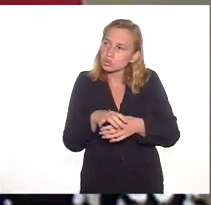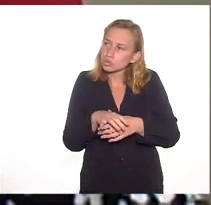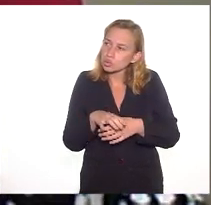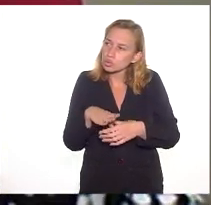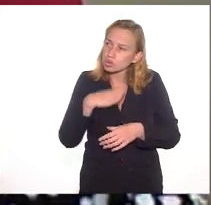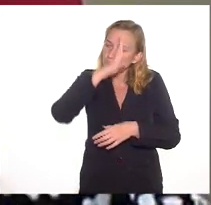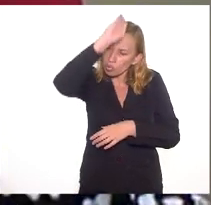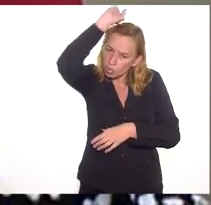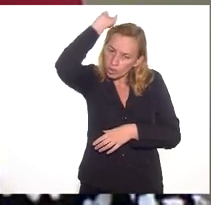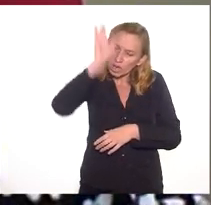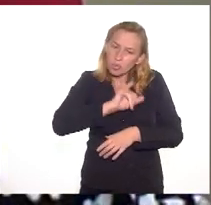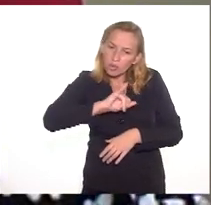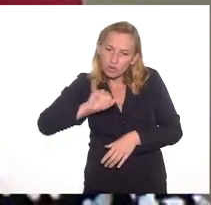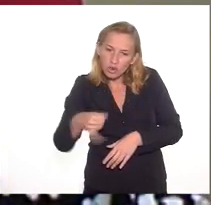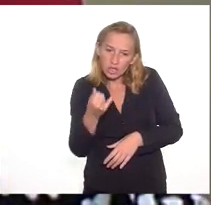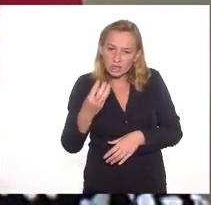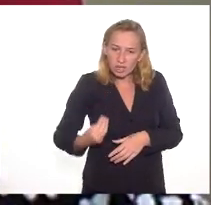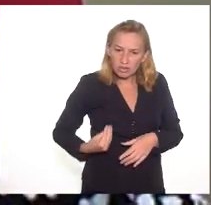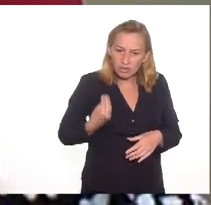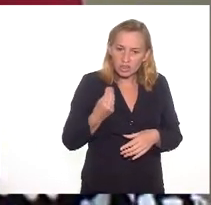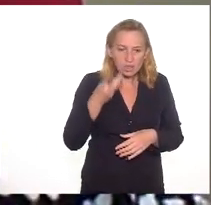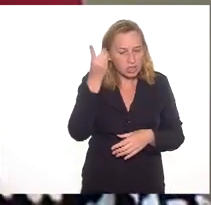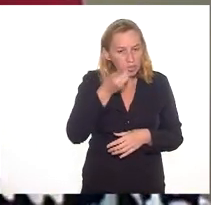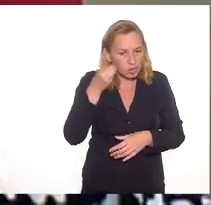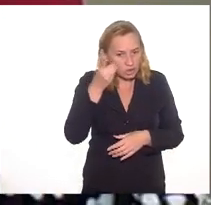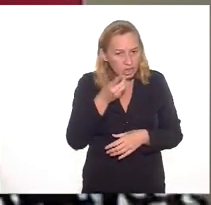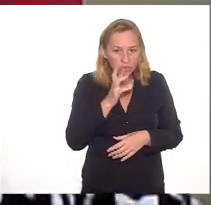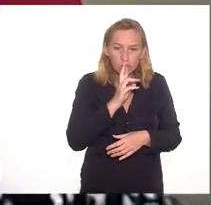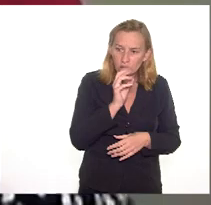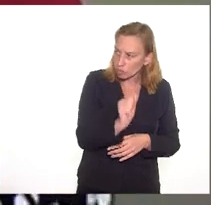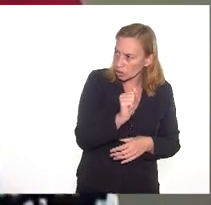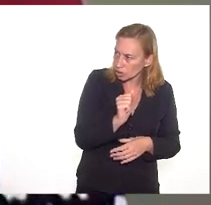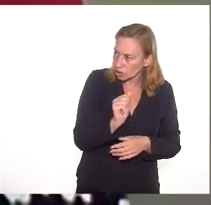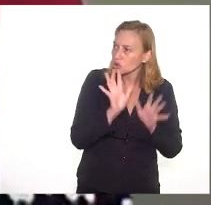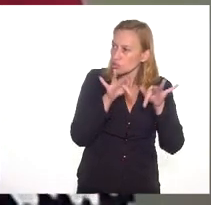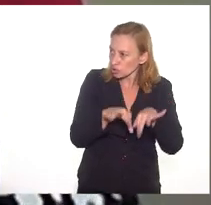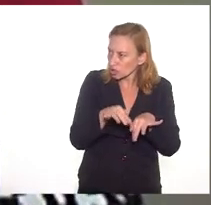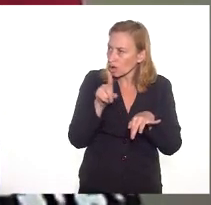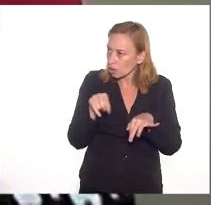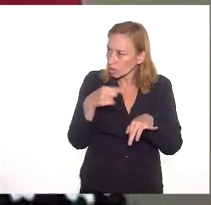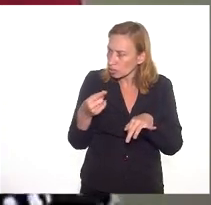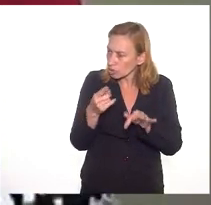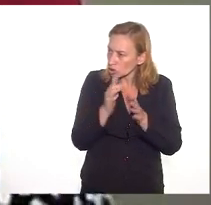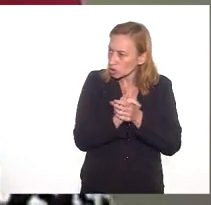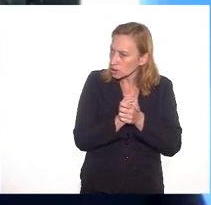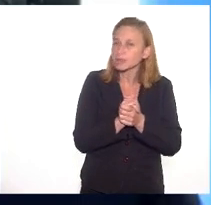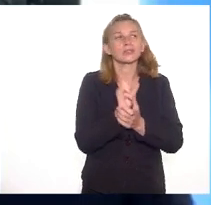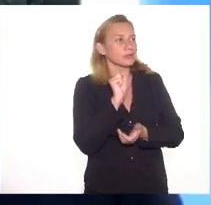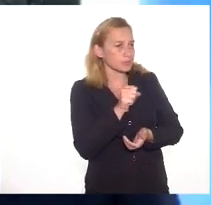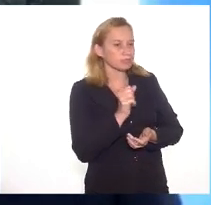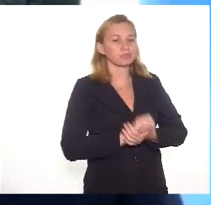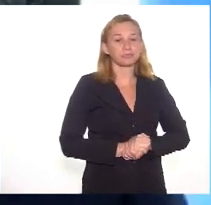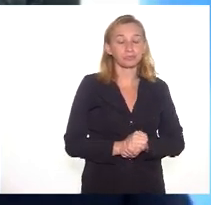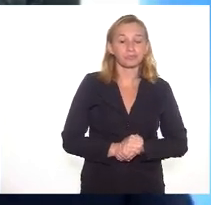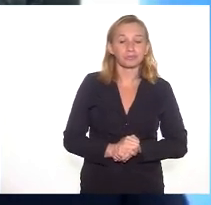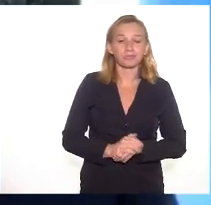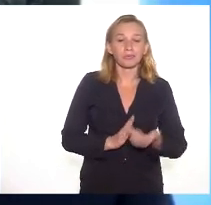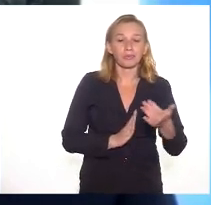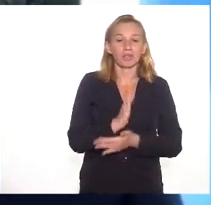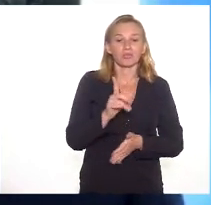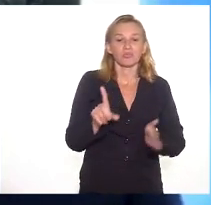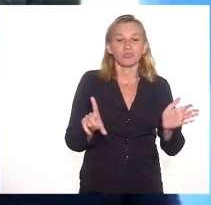bombeiro, aproveitando a presença do deputado Rodrigo Amorim? Ao final da sessão, por favor. Perfeitamente. Líder, aprovada